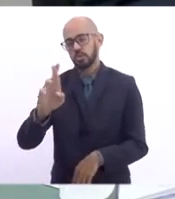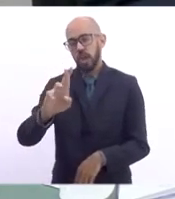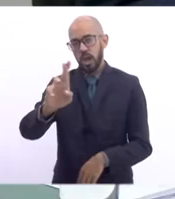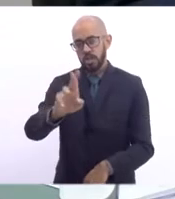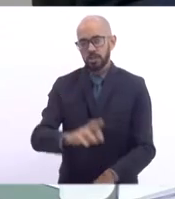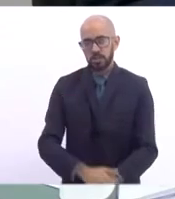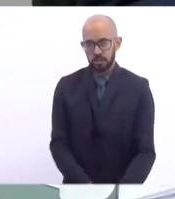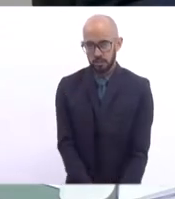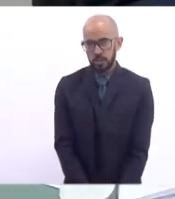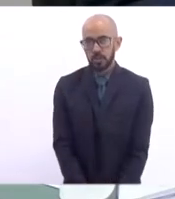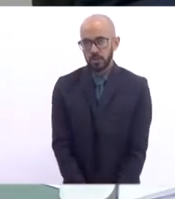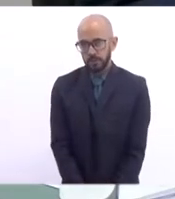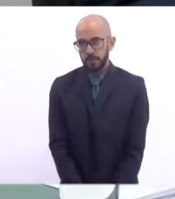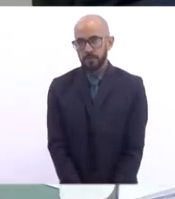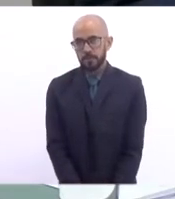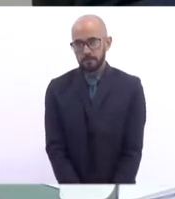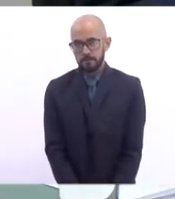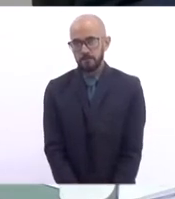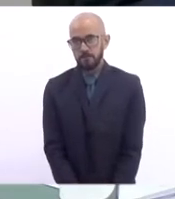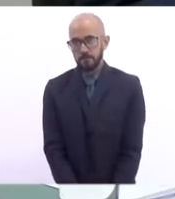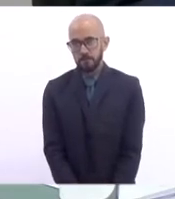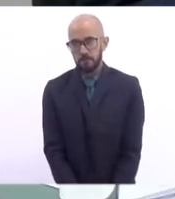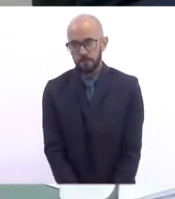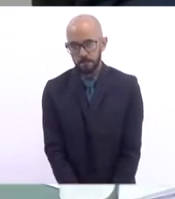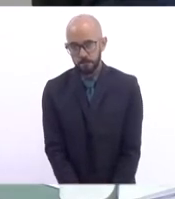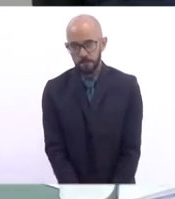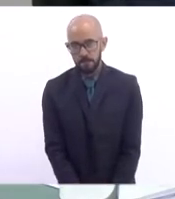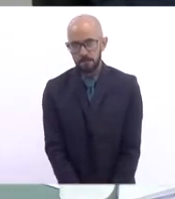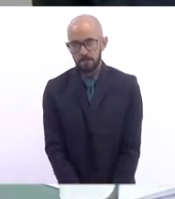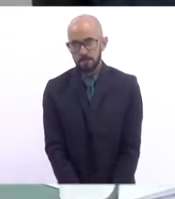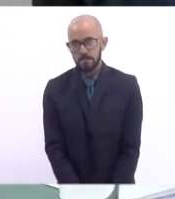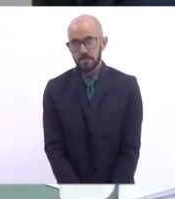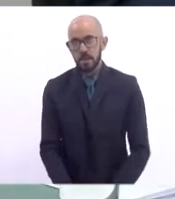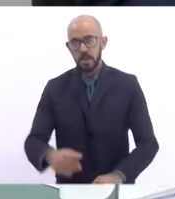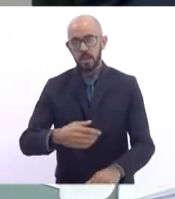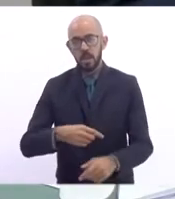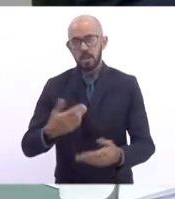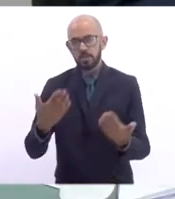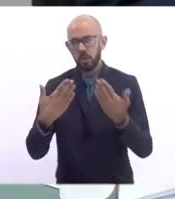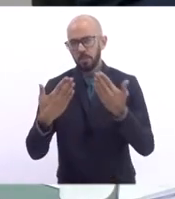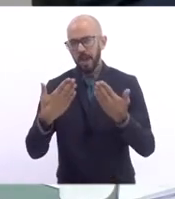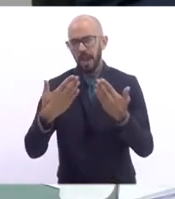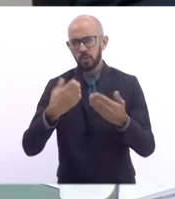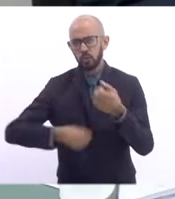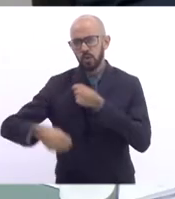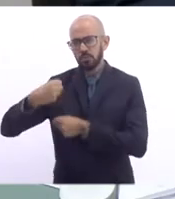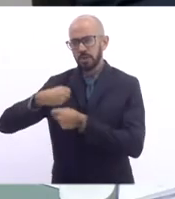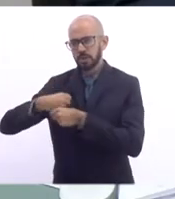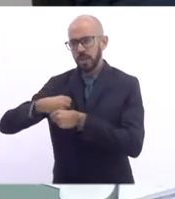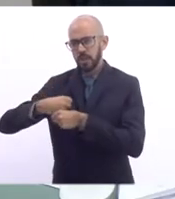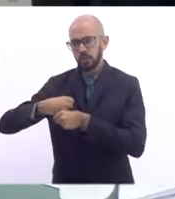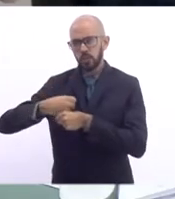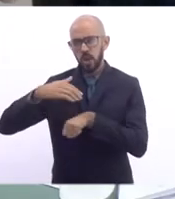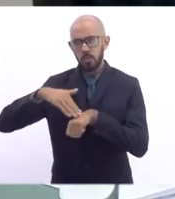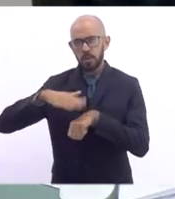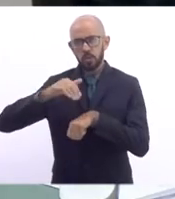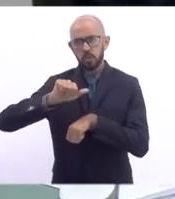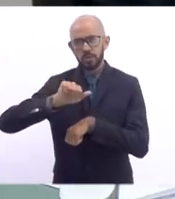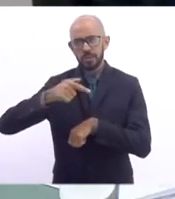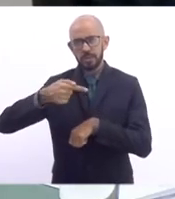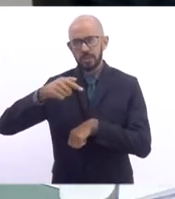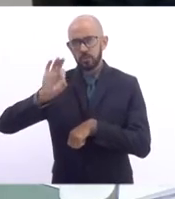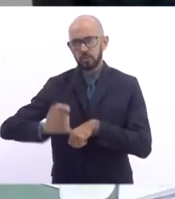1,78 milhões de reais cresceu em relação ao ano passado ao como dezessete por